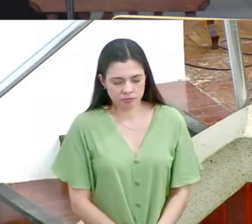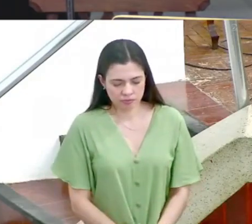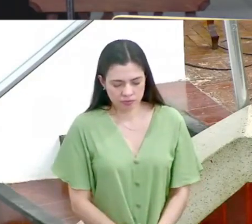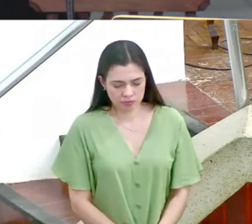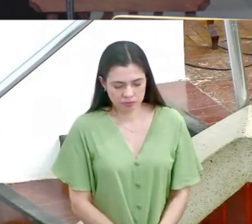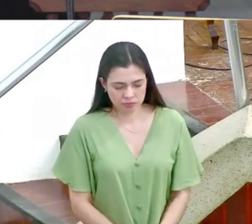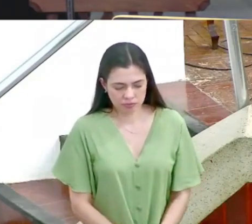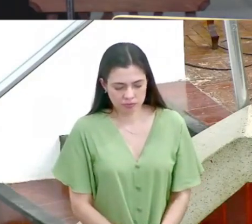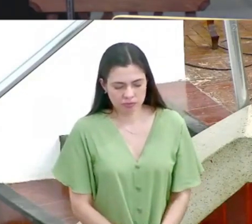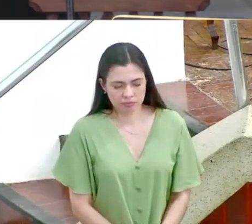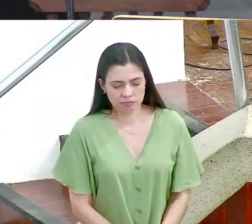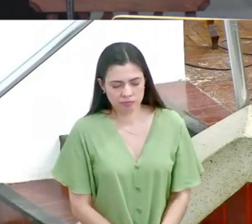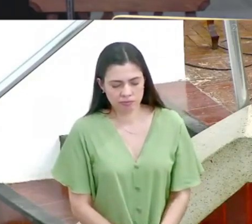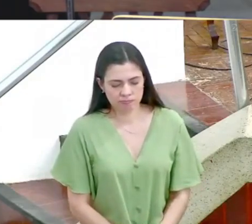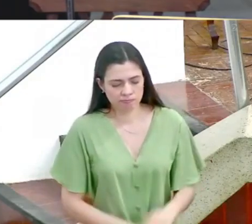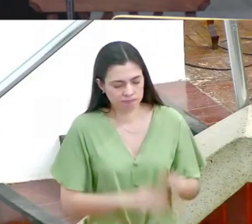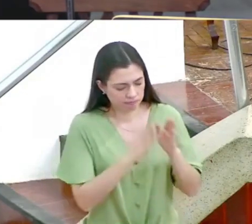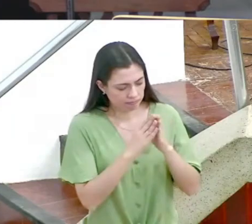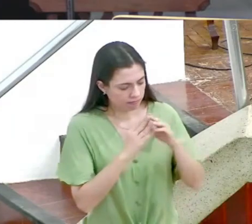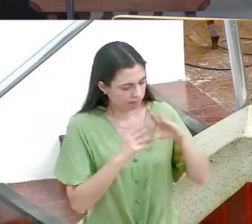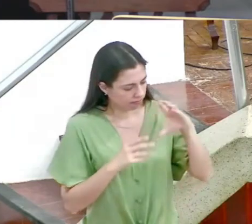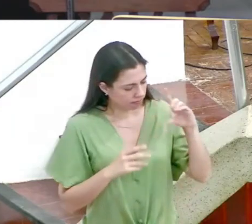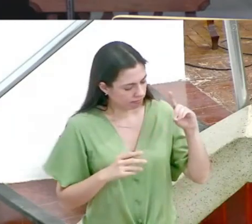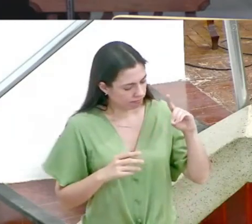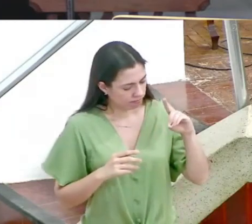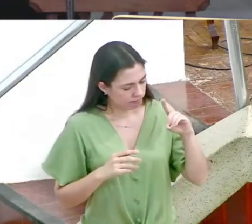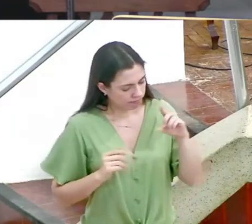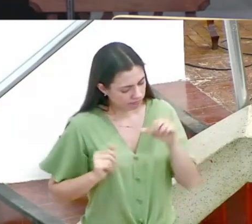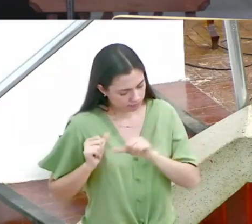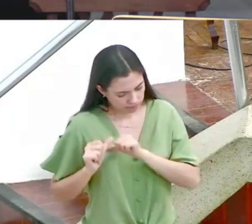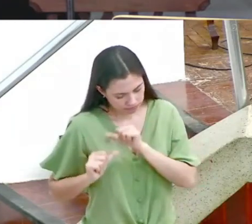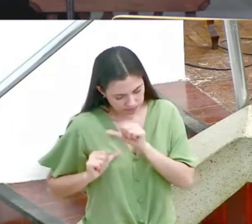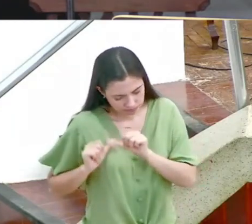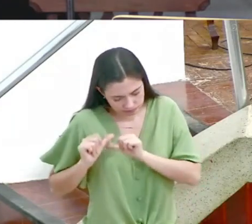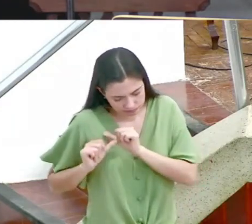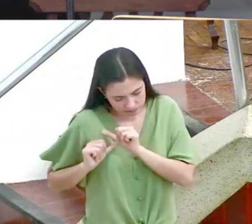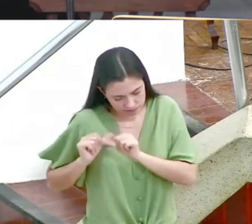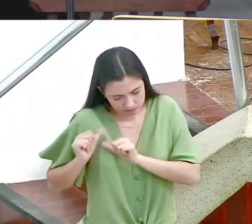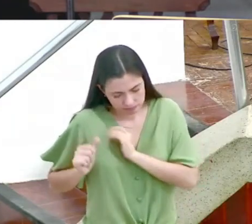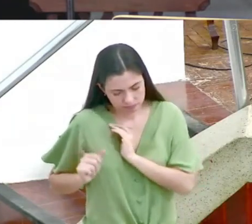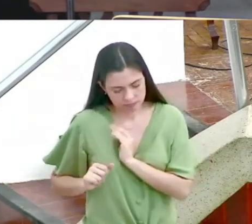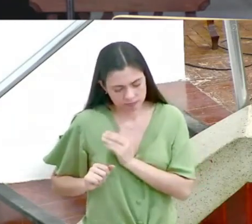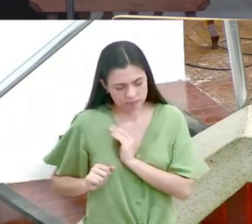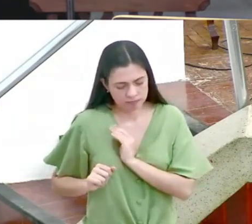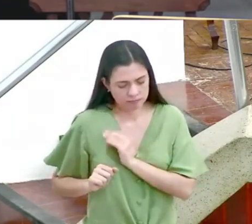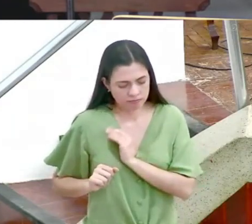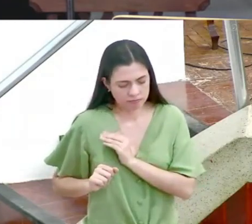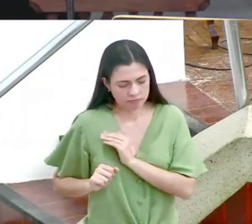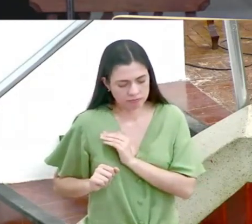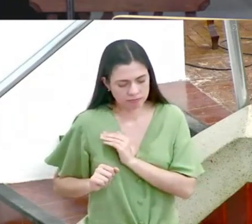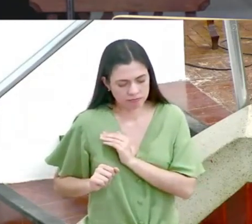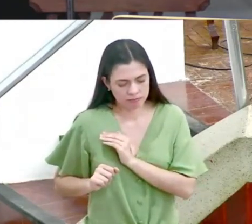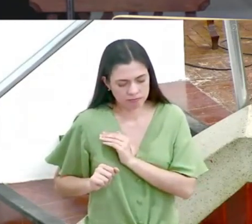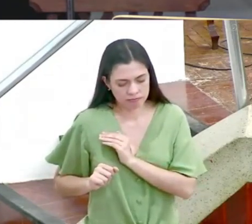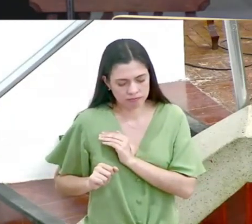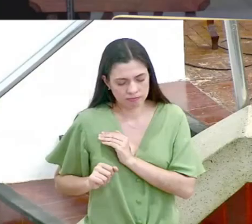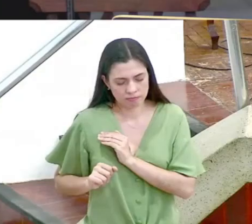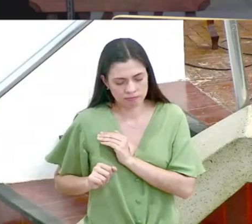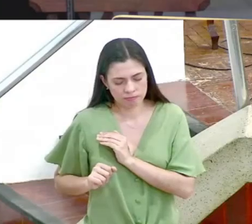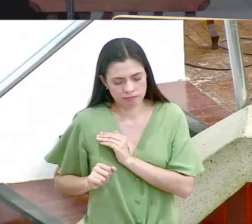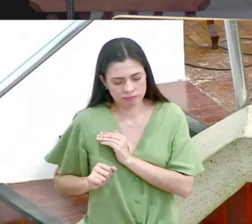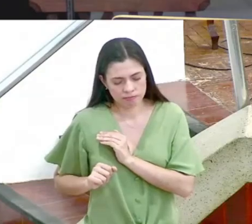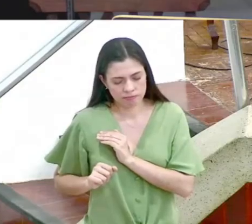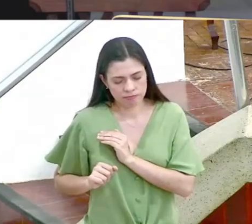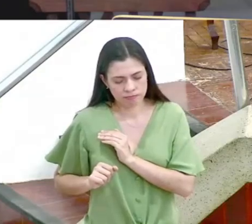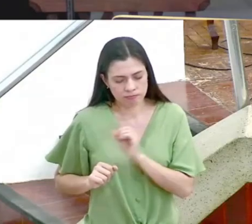Cruz nós Te pedimos ó Deus quebranta o nosso coração nós não queremos mais